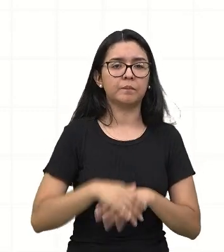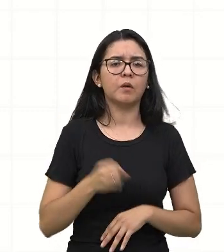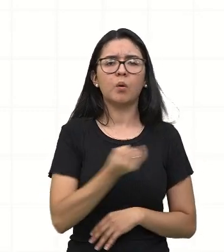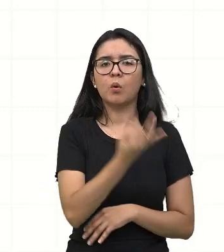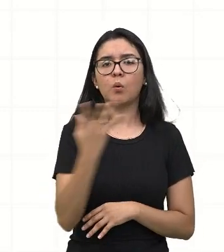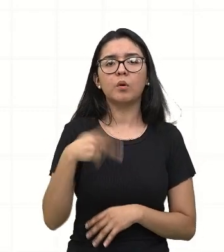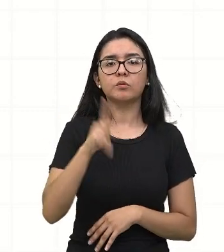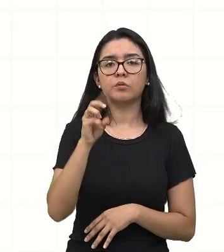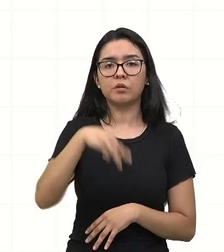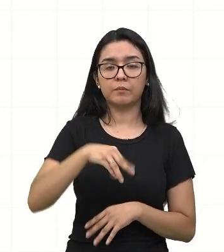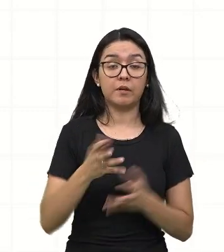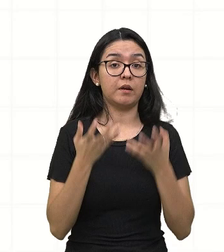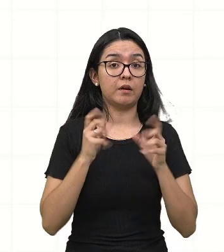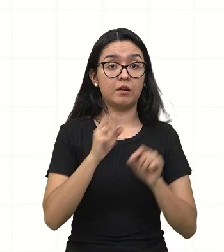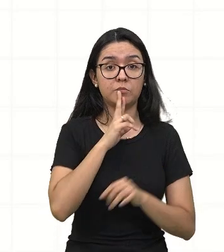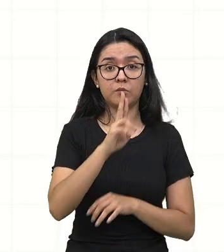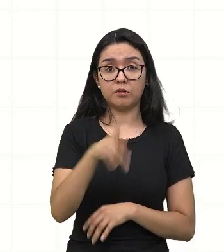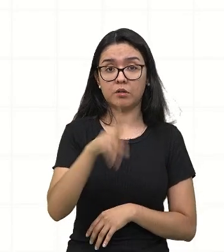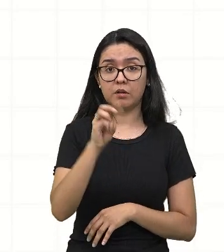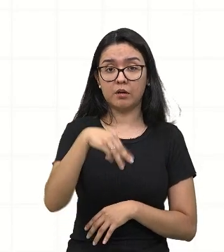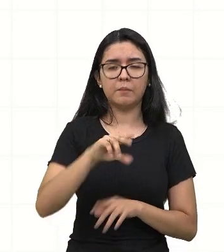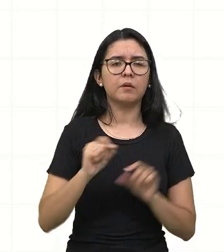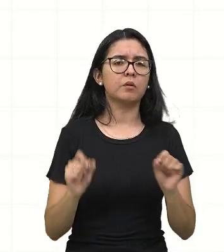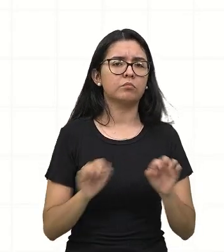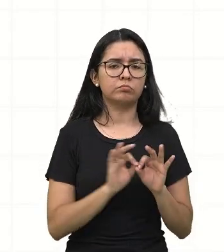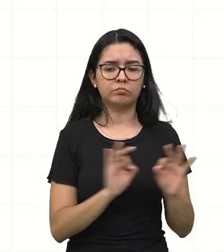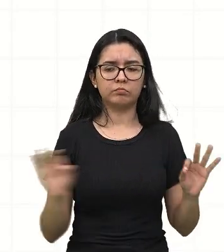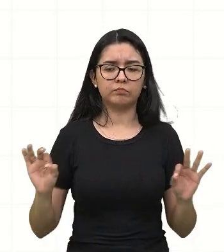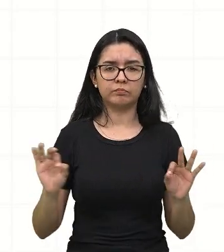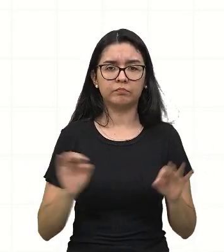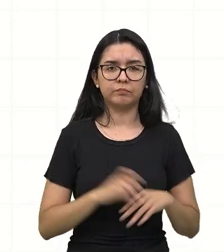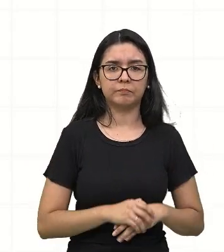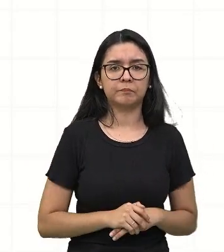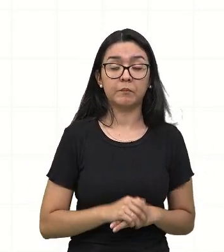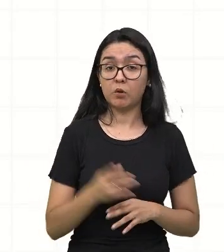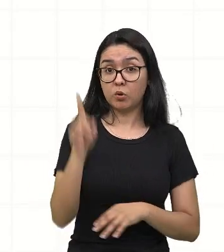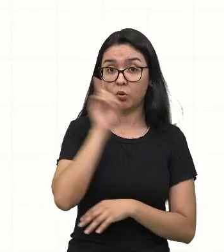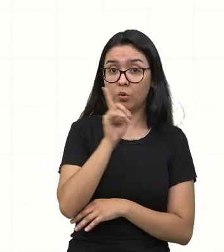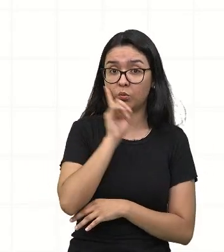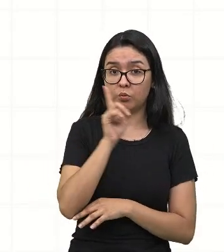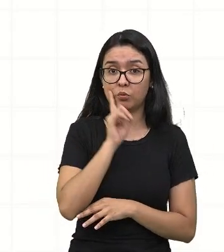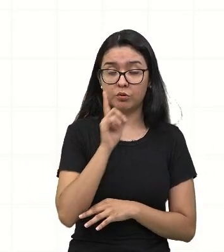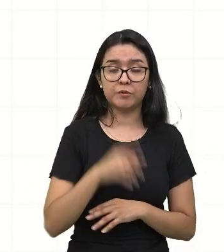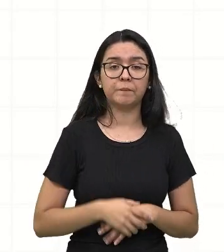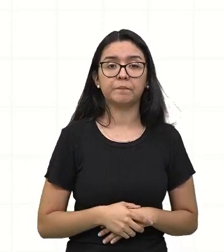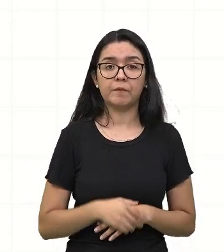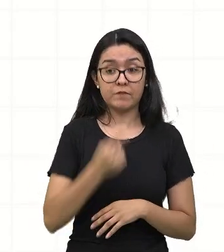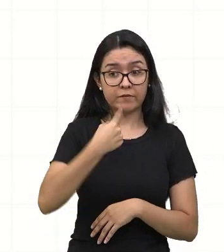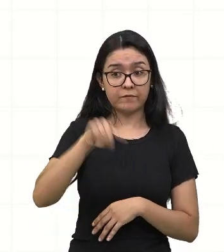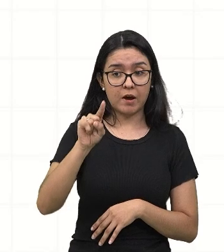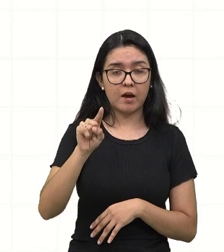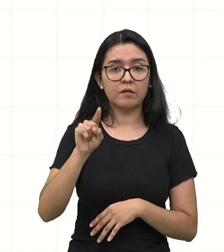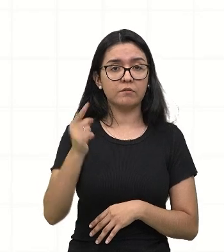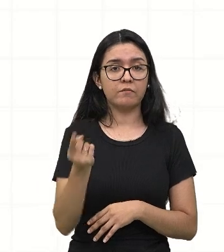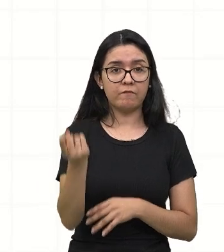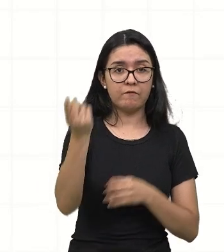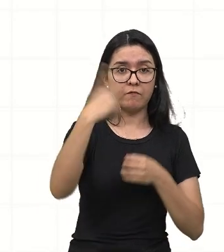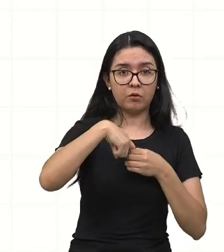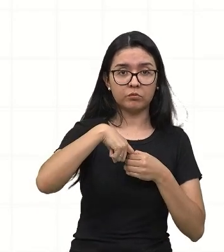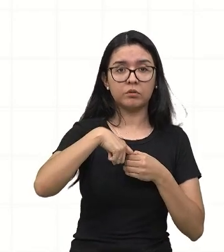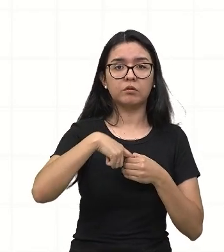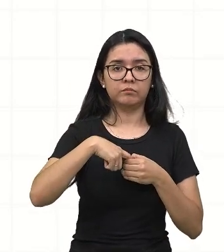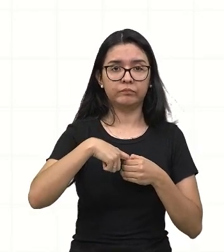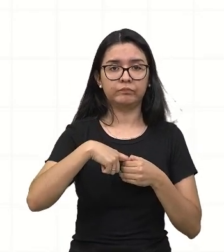resposta em quilômetro, você percorre por dia para ir e voltar? Quer dizer que você vai fazer essa viagem